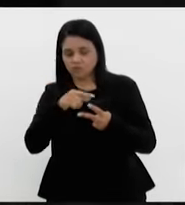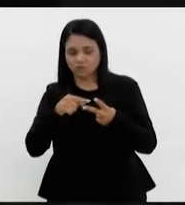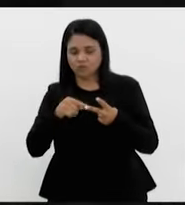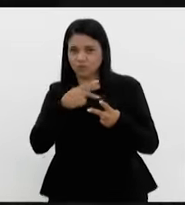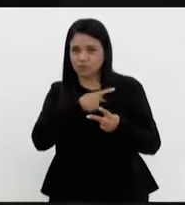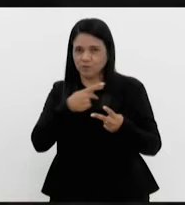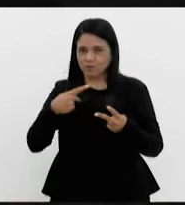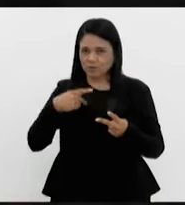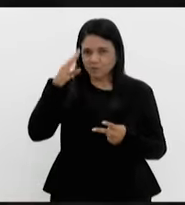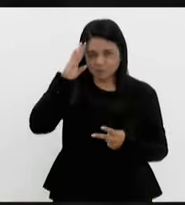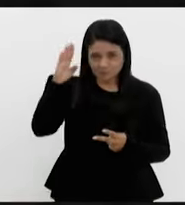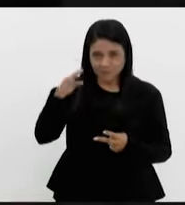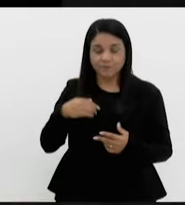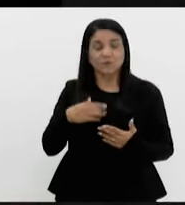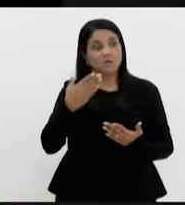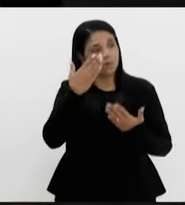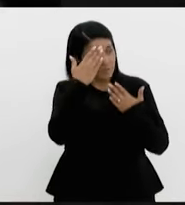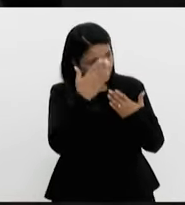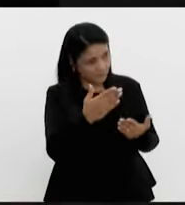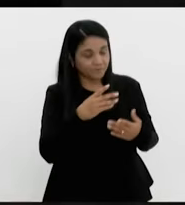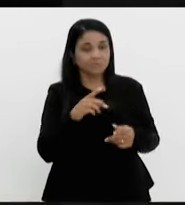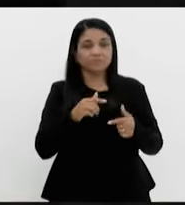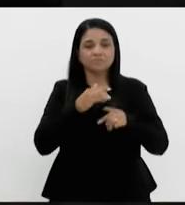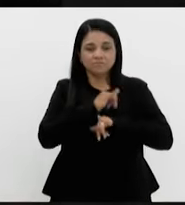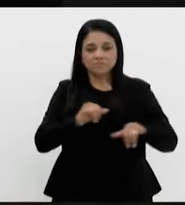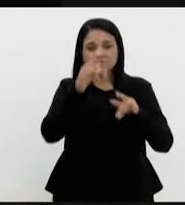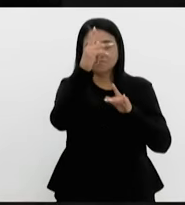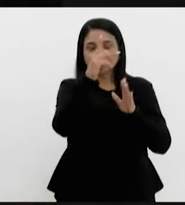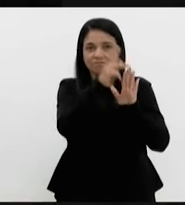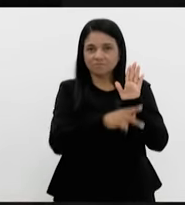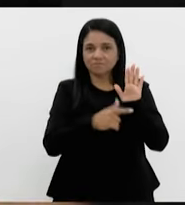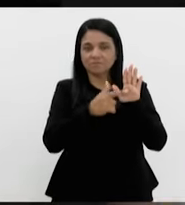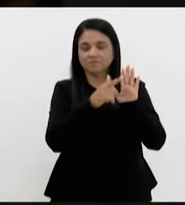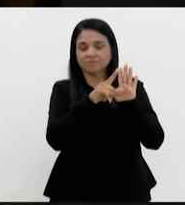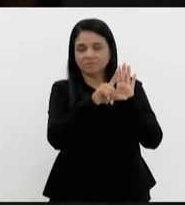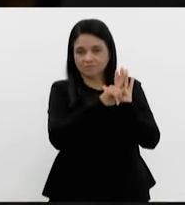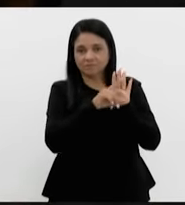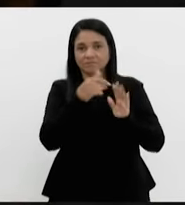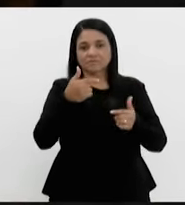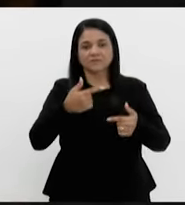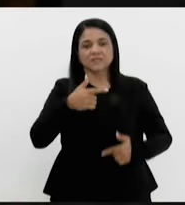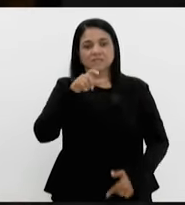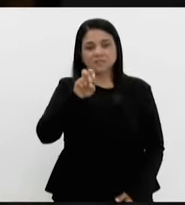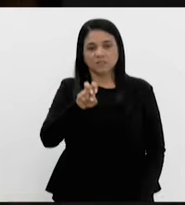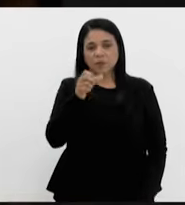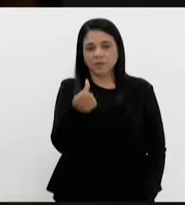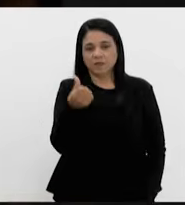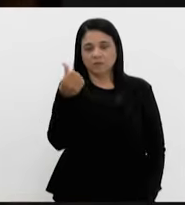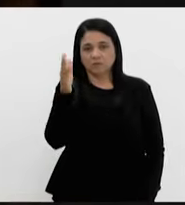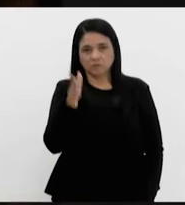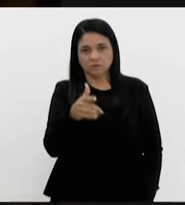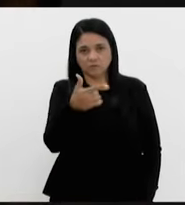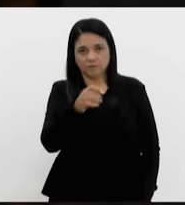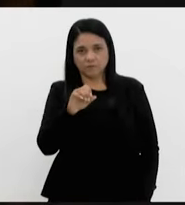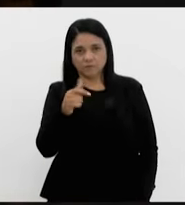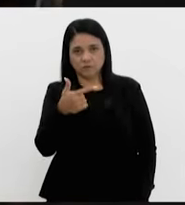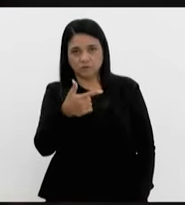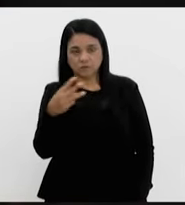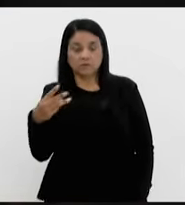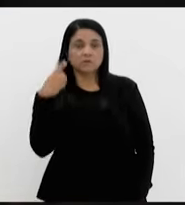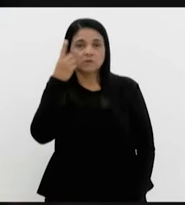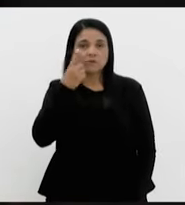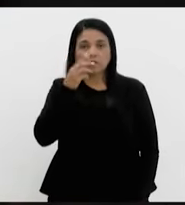Obrigado. Anuncio, em segunda discussão, projeto de lei número 56/2023, de autoria dos deputados Rodrigo Amorim e Vitor